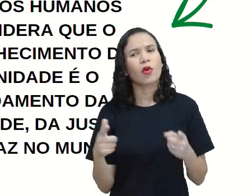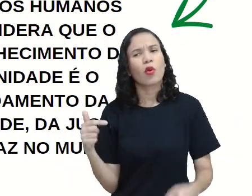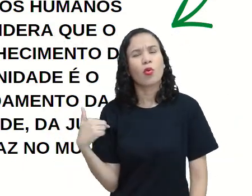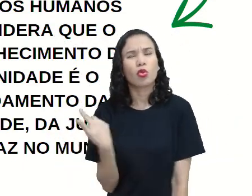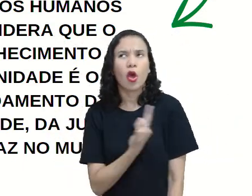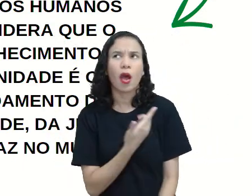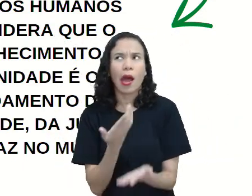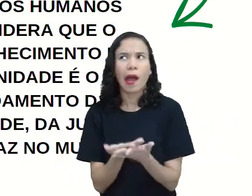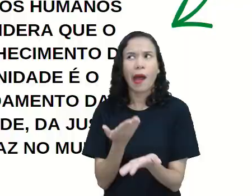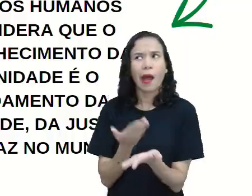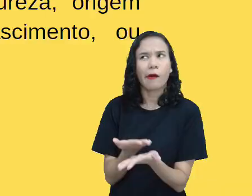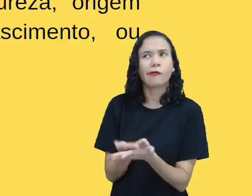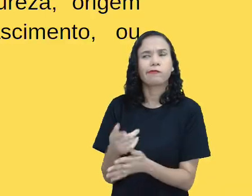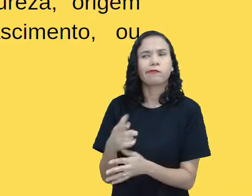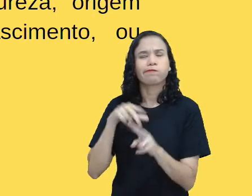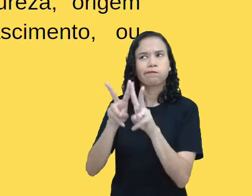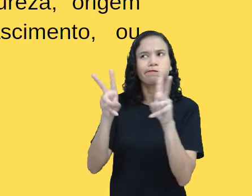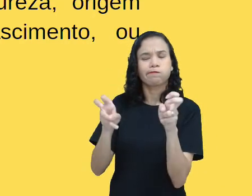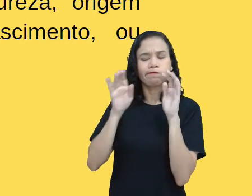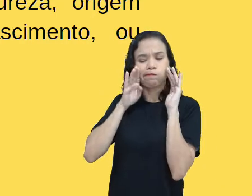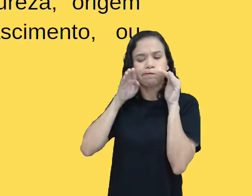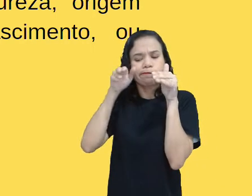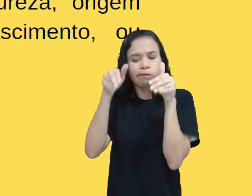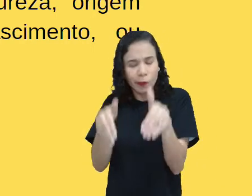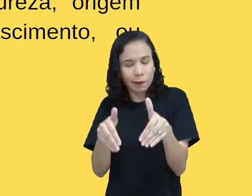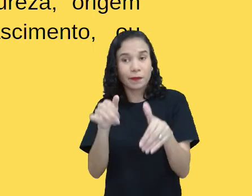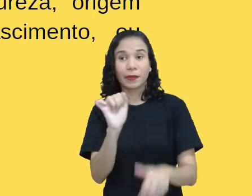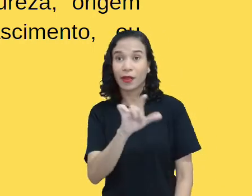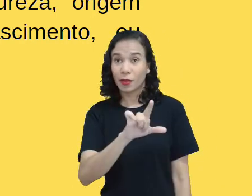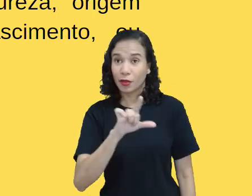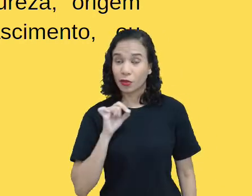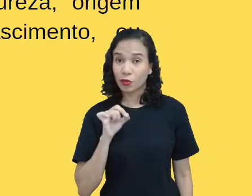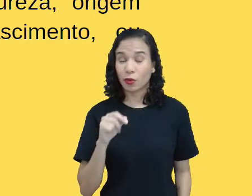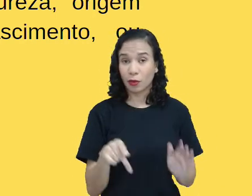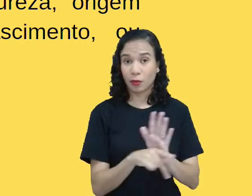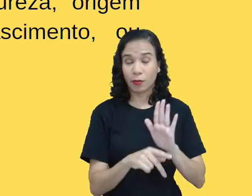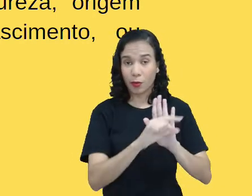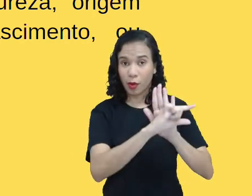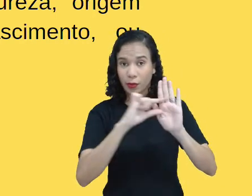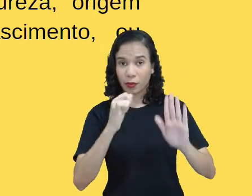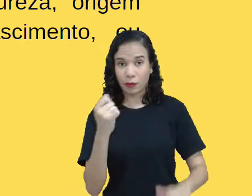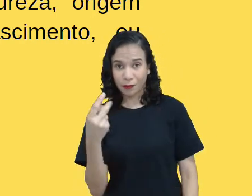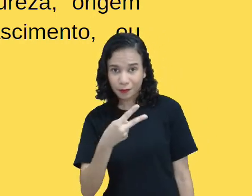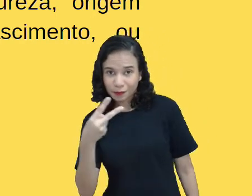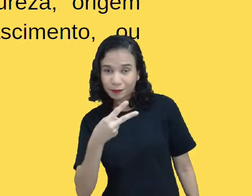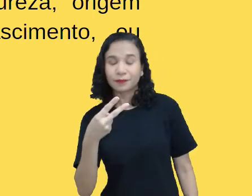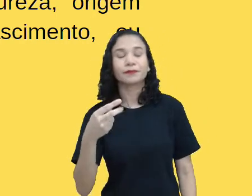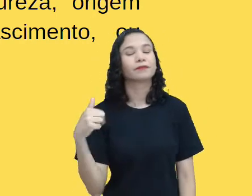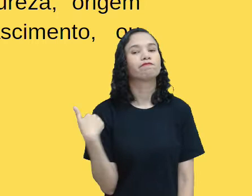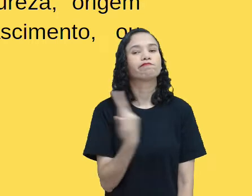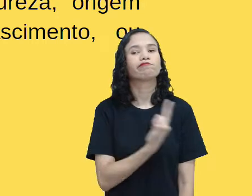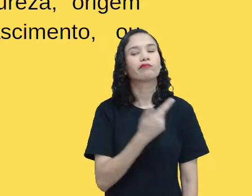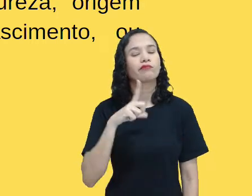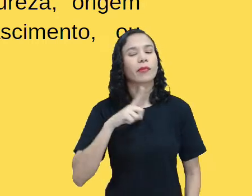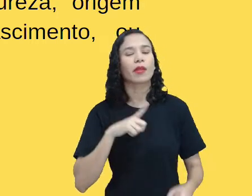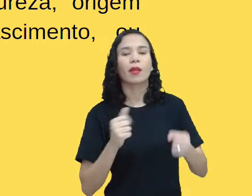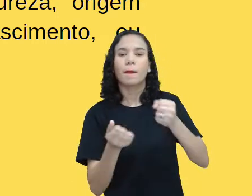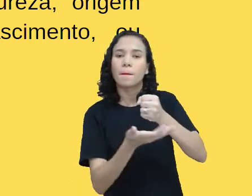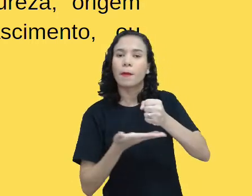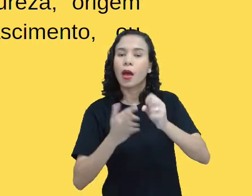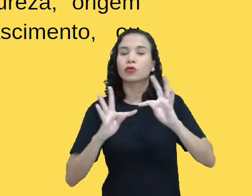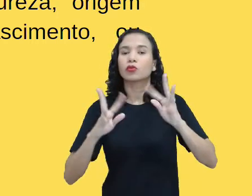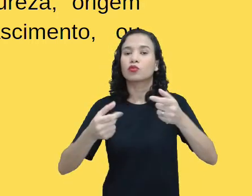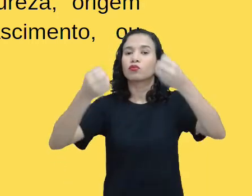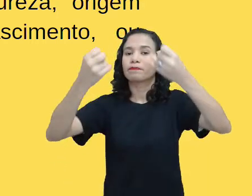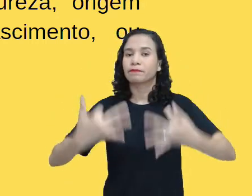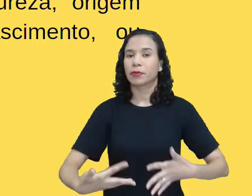nossa aula de abordar temas específicos, nós escolhemos o artigo 2º, para, através dele, poder embasar tudo o que a gente